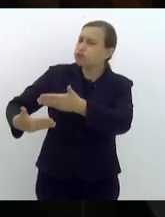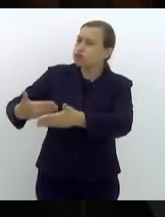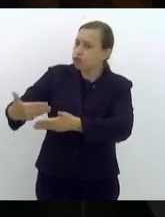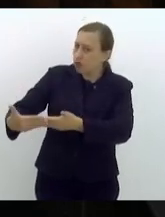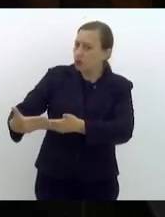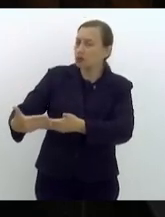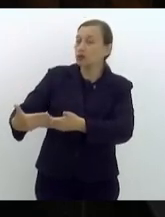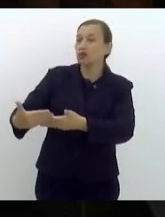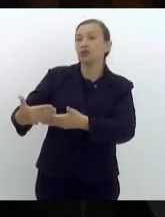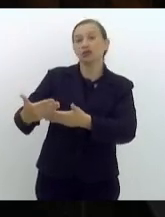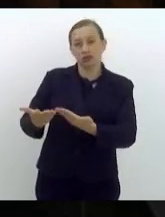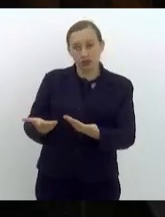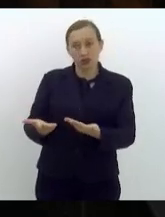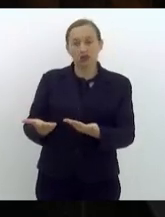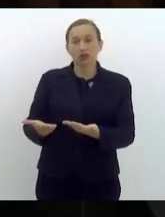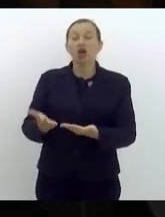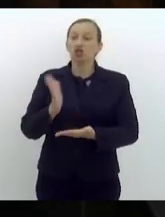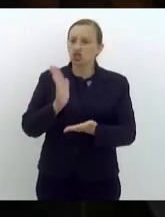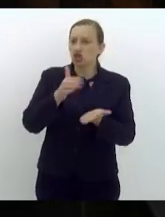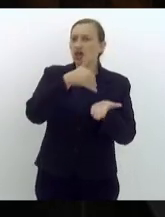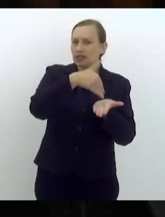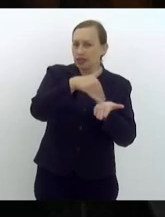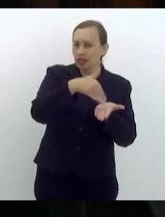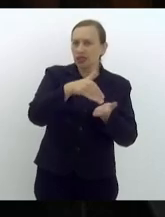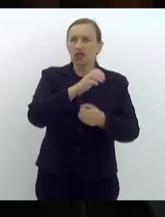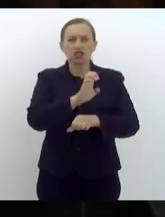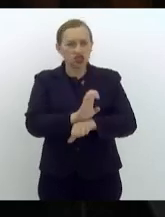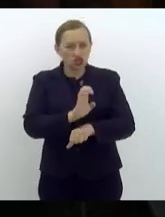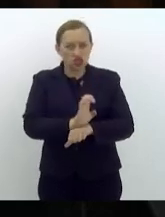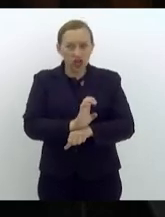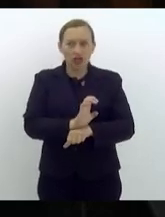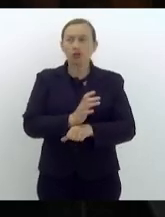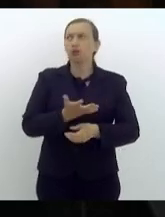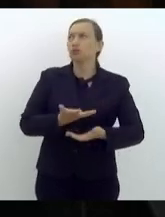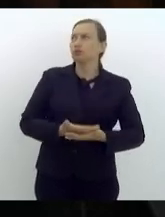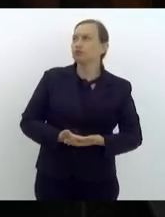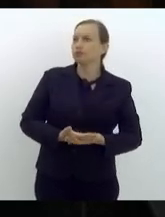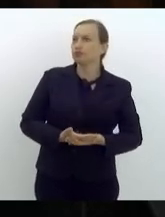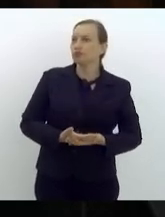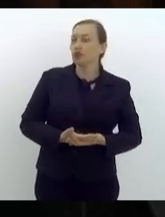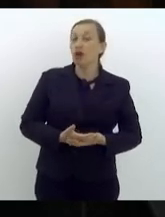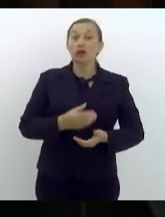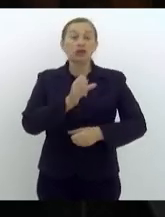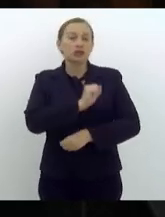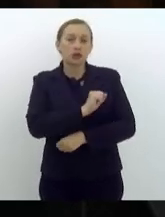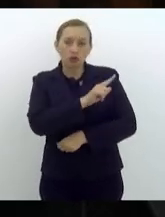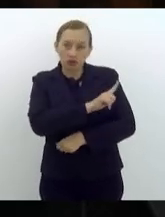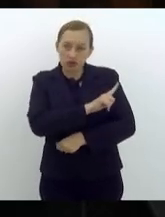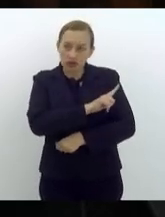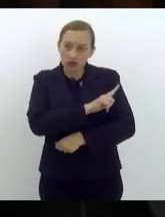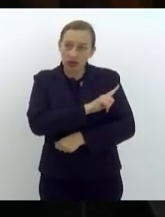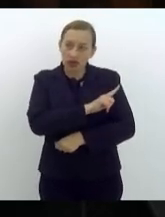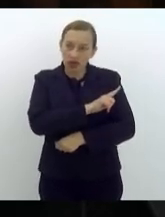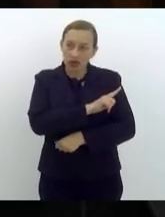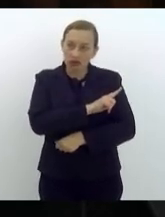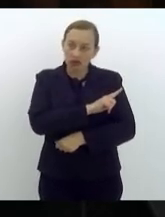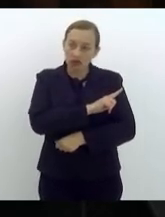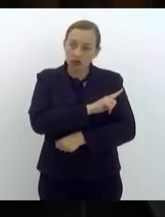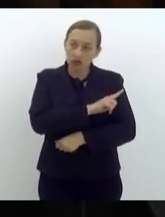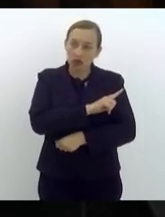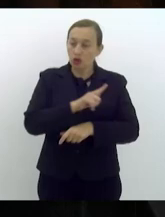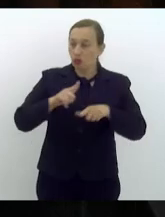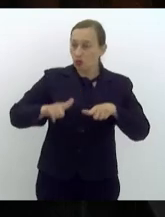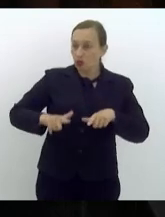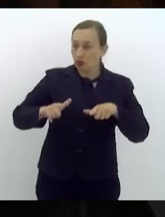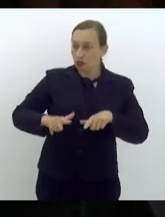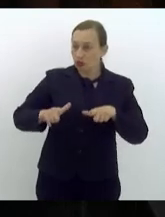bastante extensa, foi secretário de Estado em São Gonçalo, terra do nosso